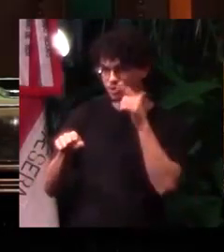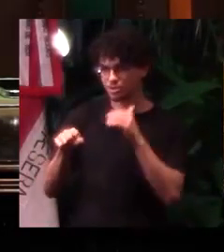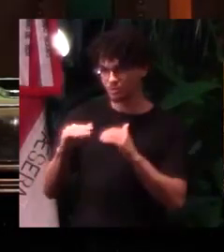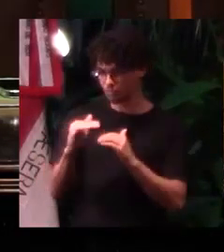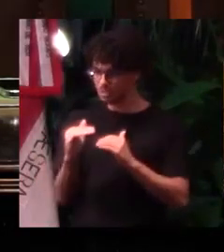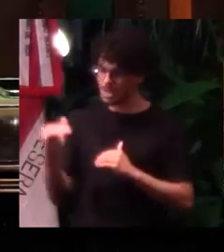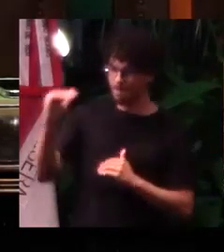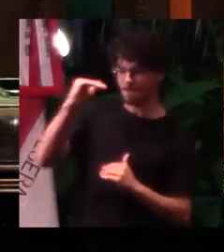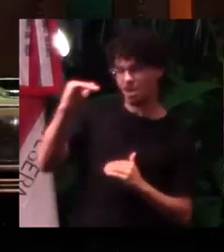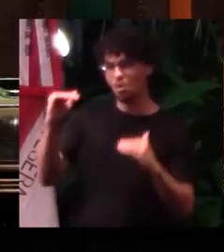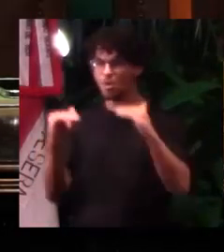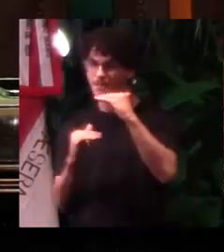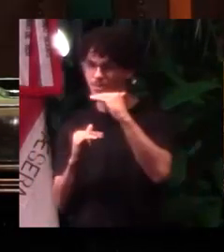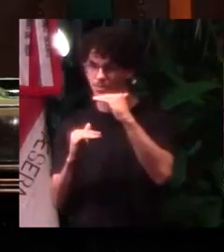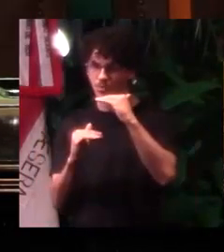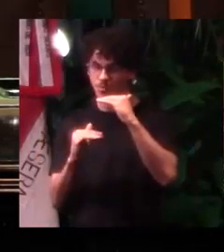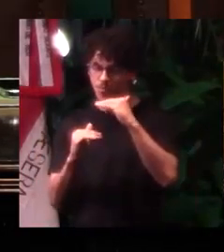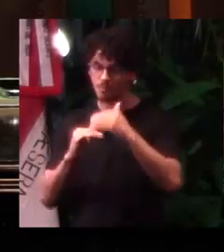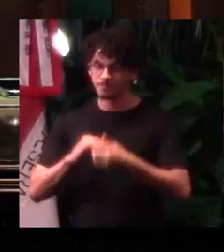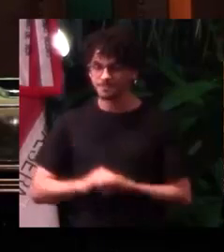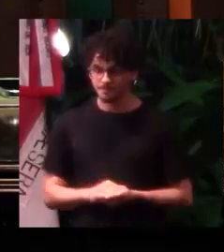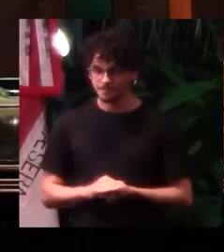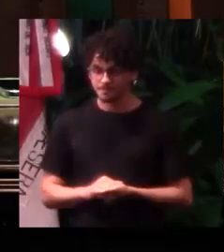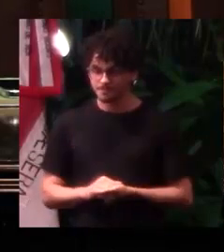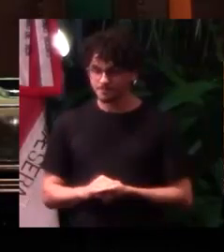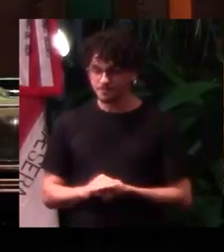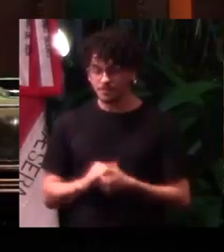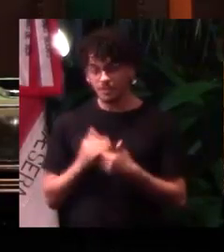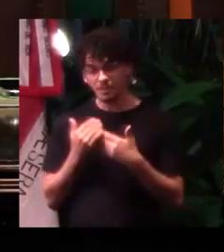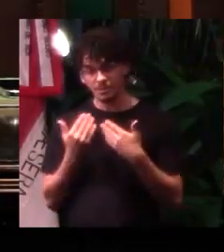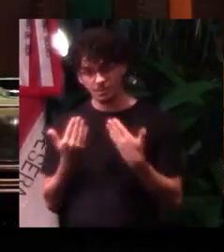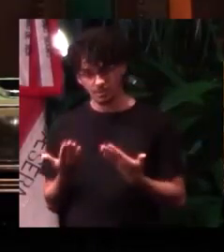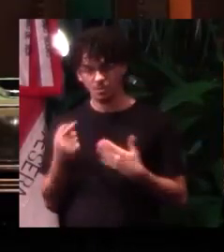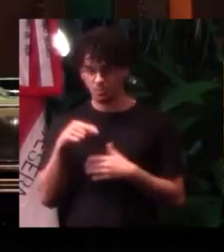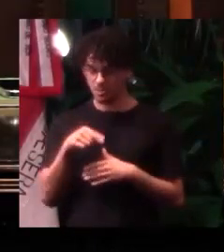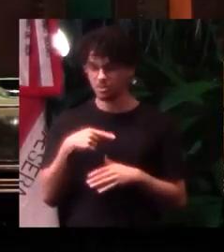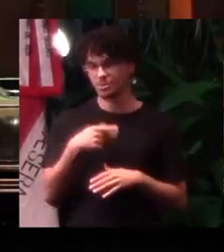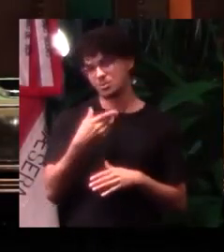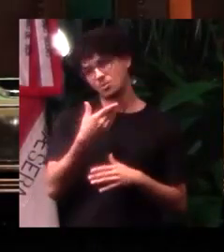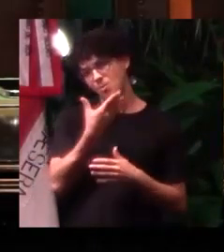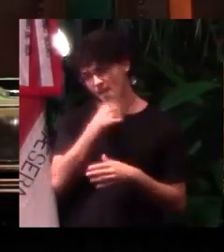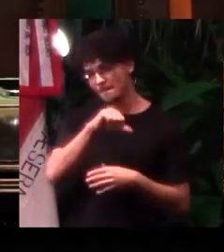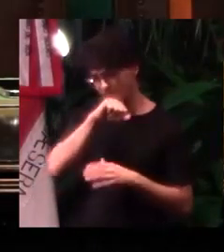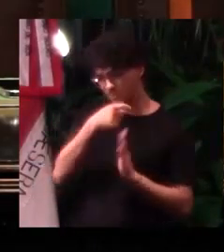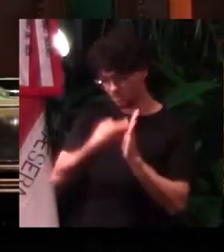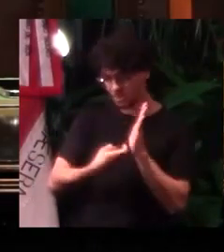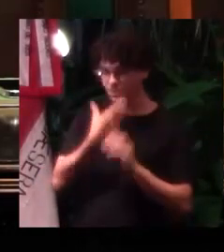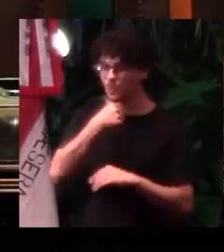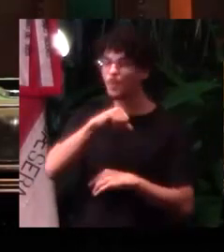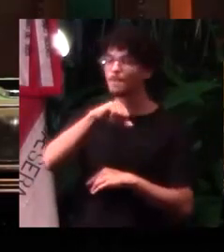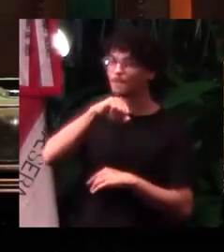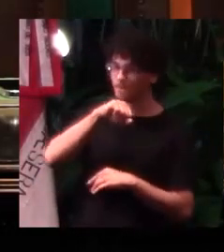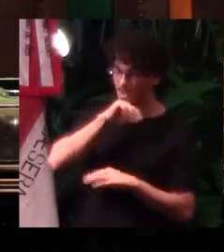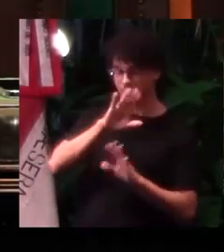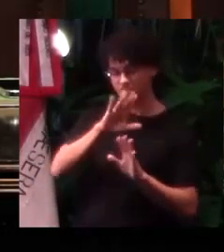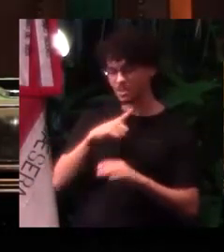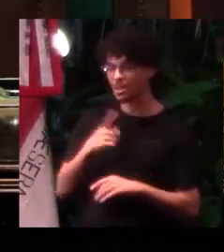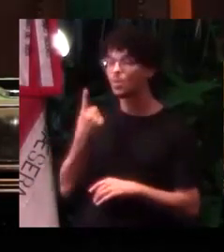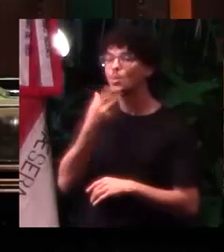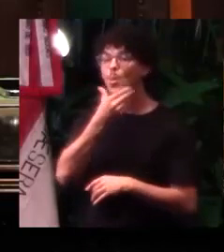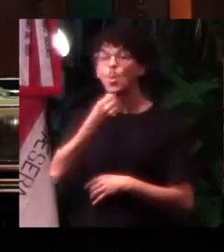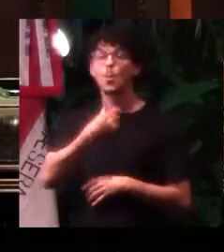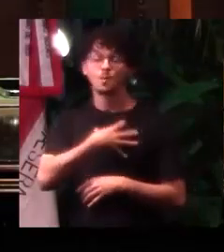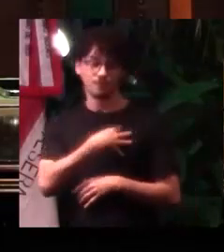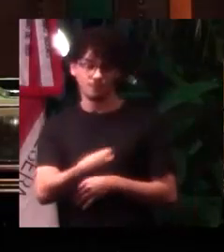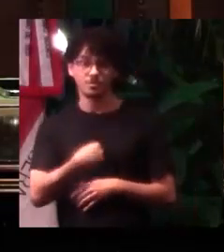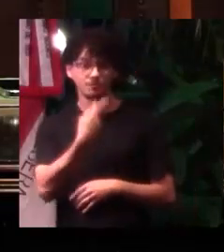hierárquica a relação colocada, né? E, mas aqui o pai... Afora o filho, né, que se oferece